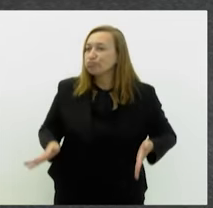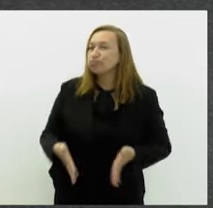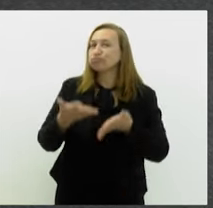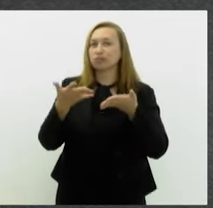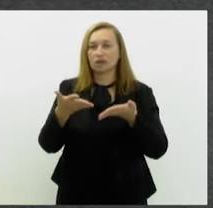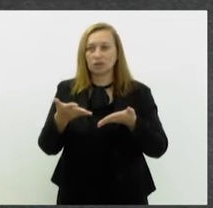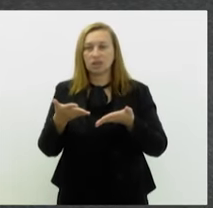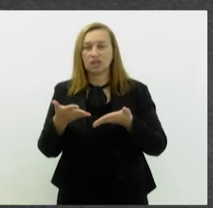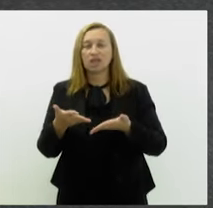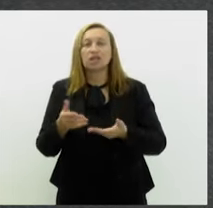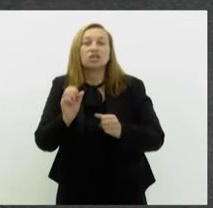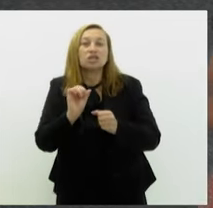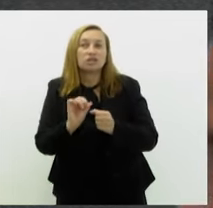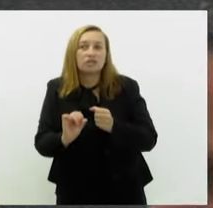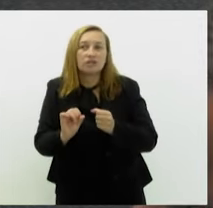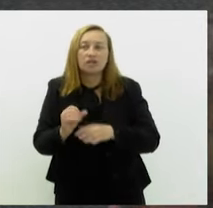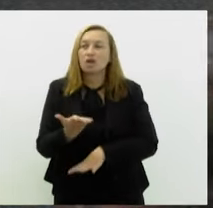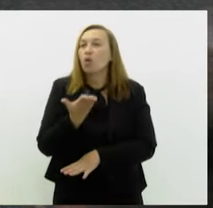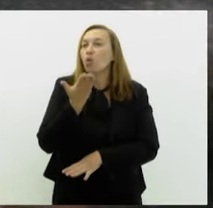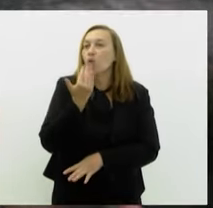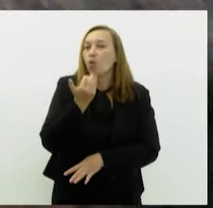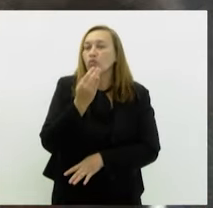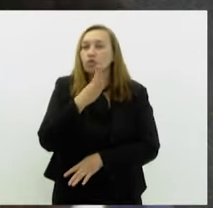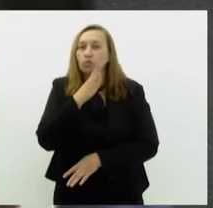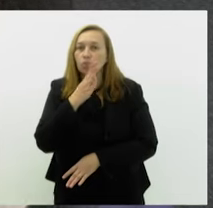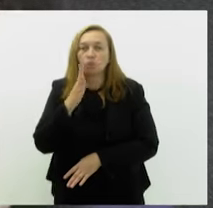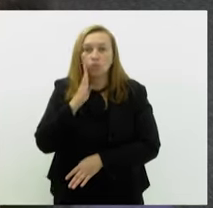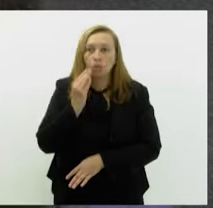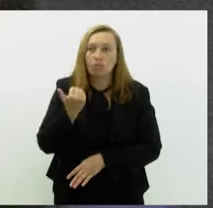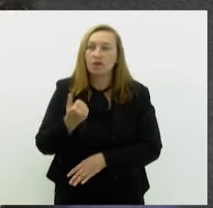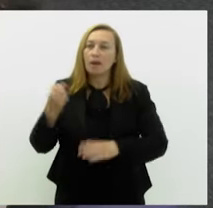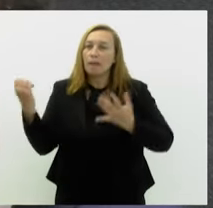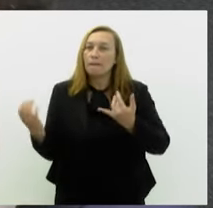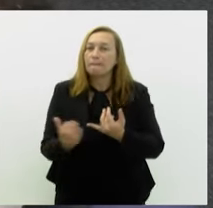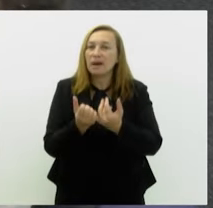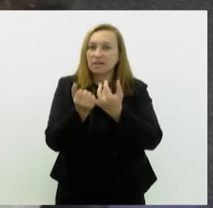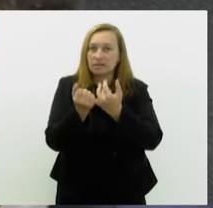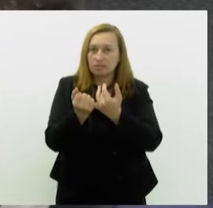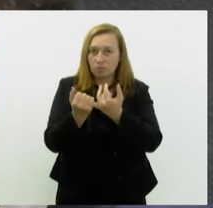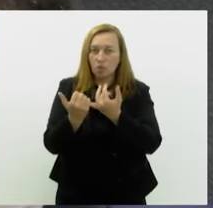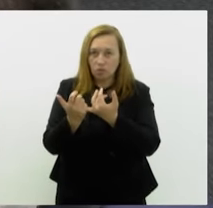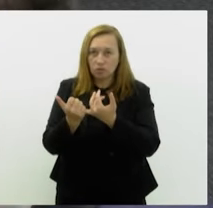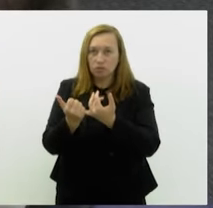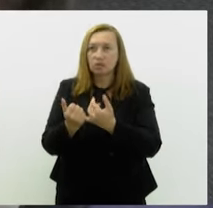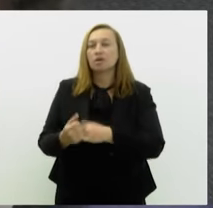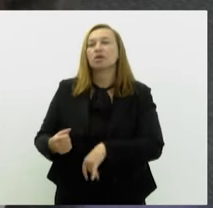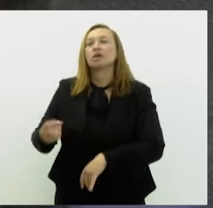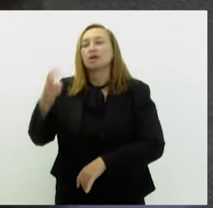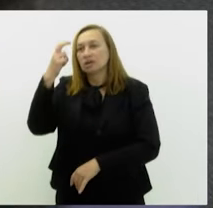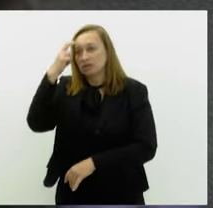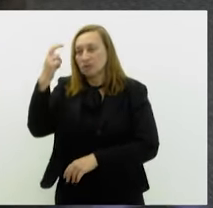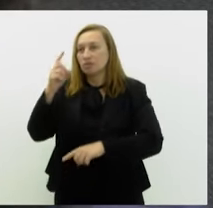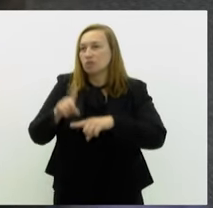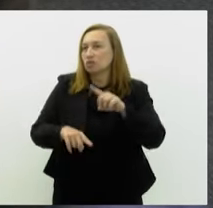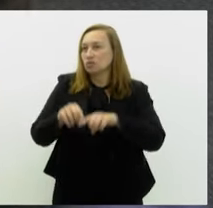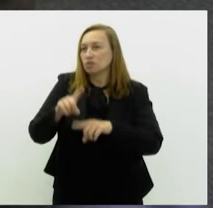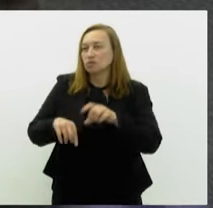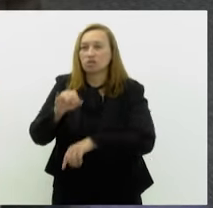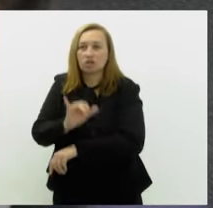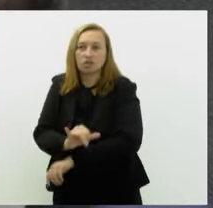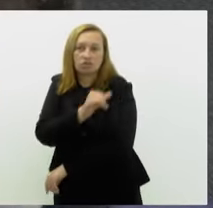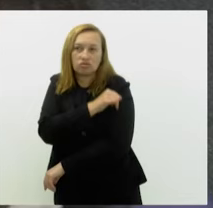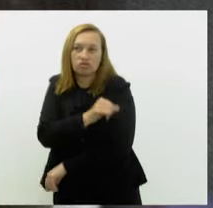iniciativa de fazer o Comida de Boteco virar patrimônio imaterial do Estado do Rio de Janeiro. Penso eu